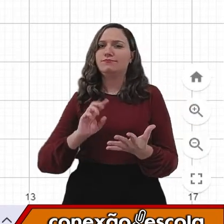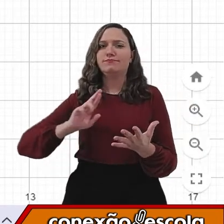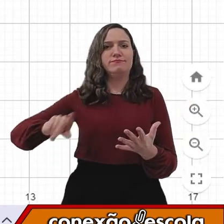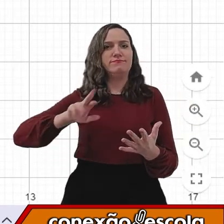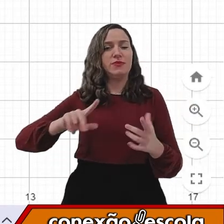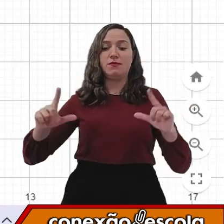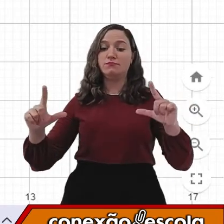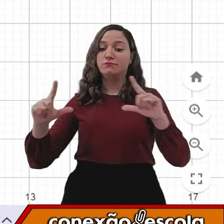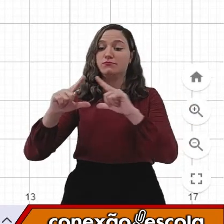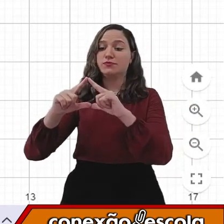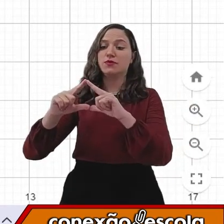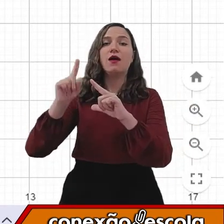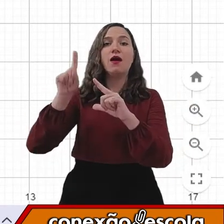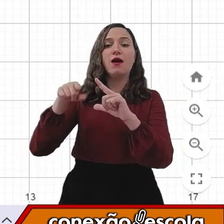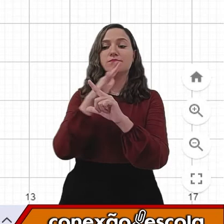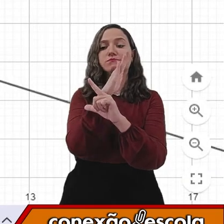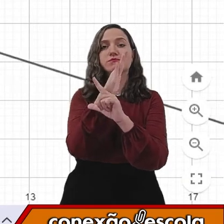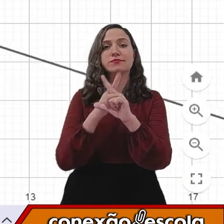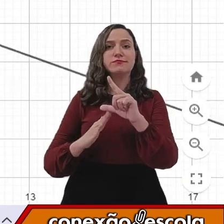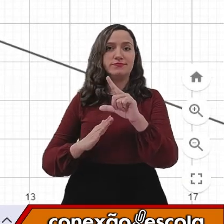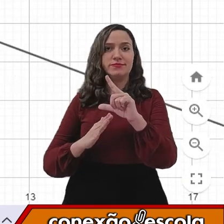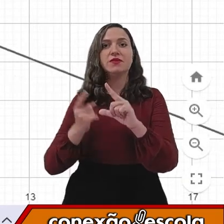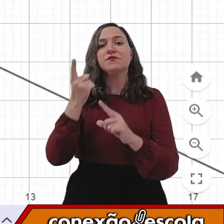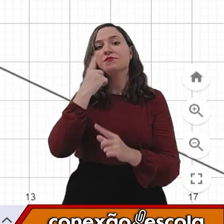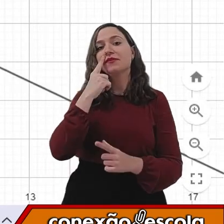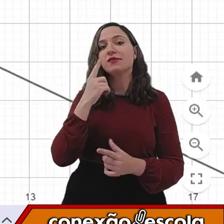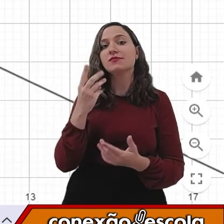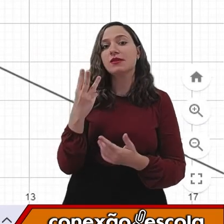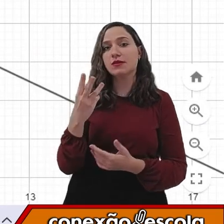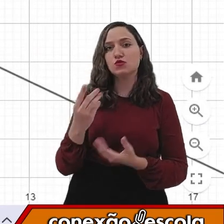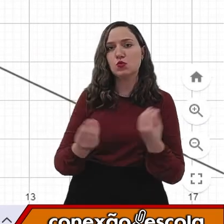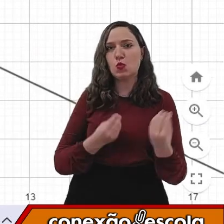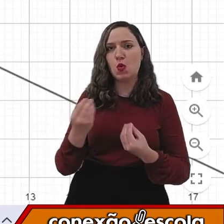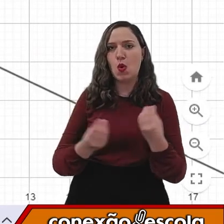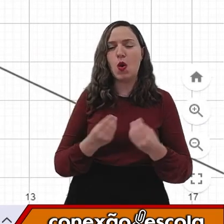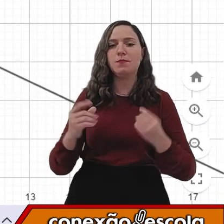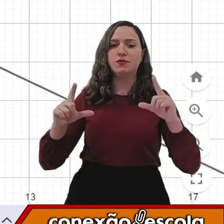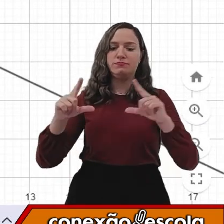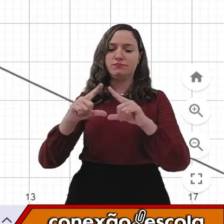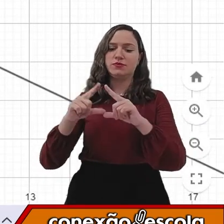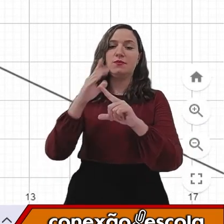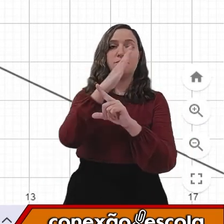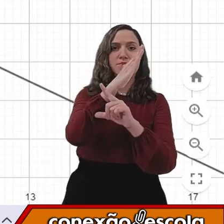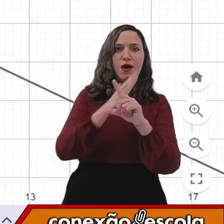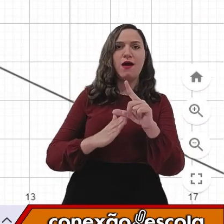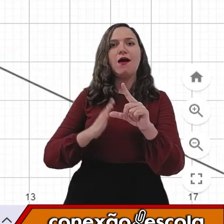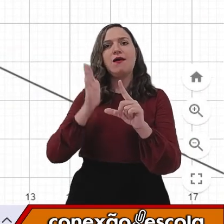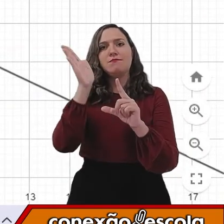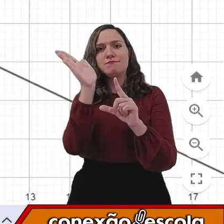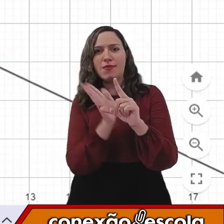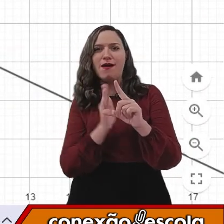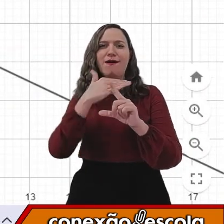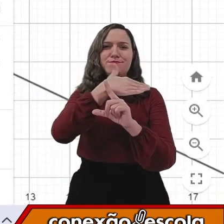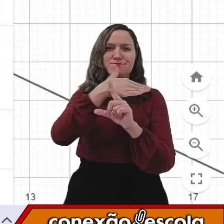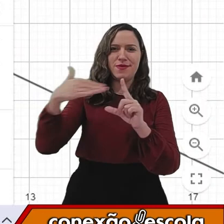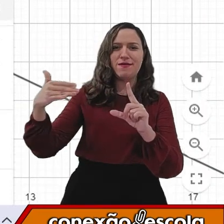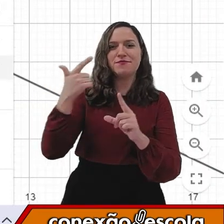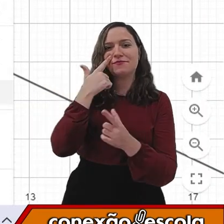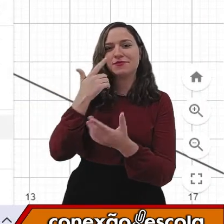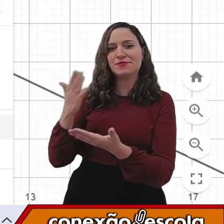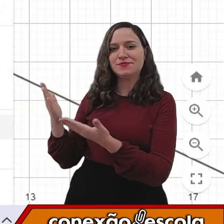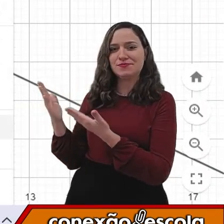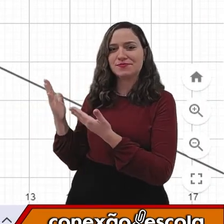3 mediatrizes. E o ponto de encontro das mediatrizes vai se chamar